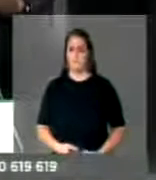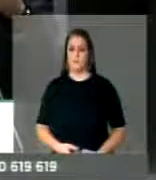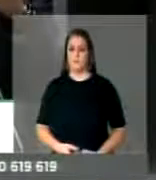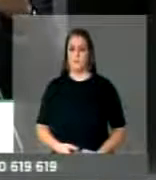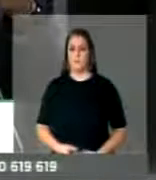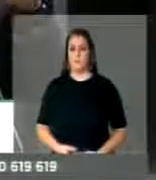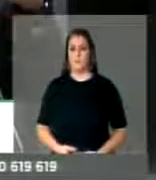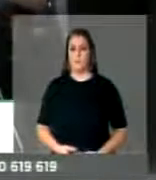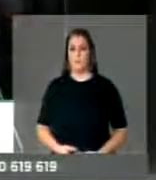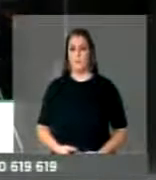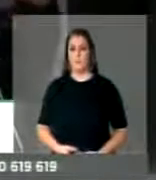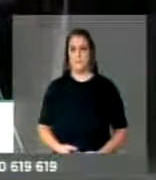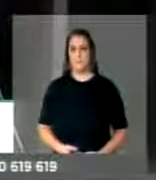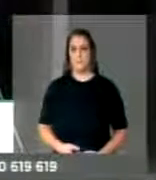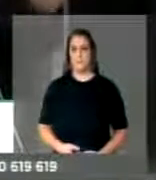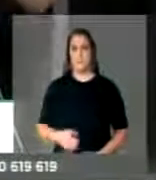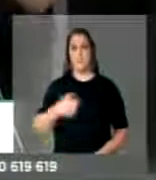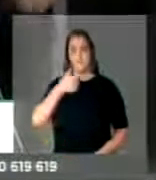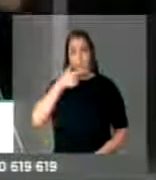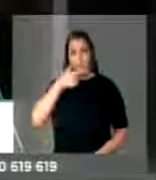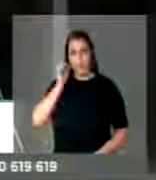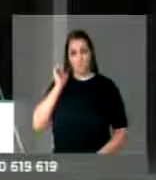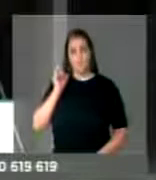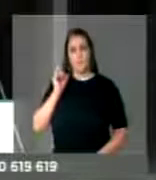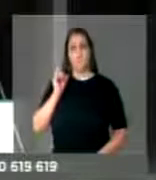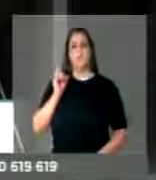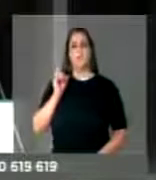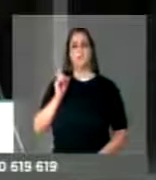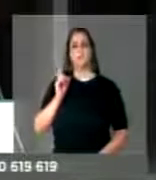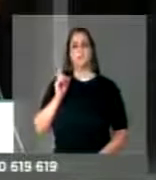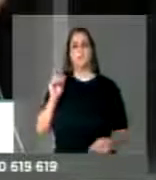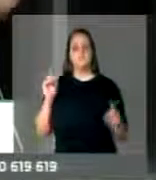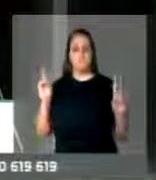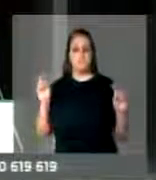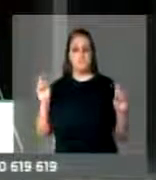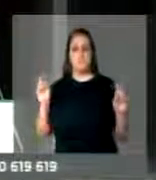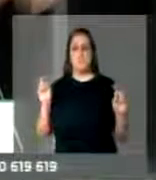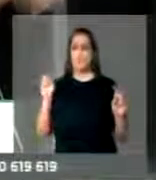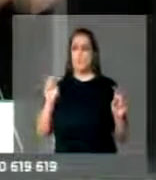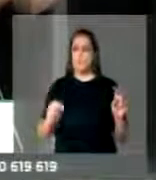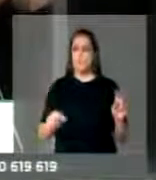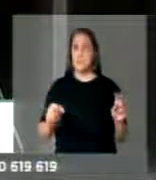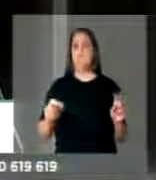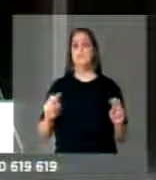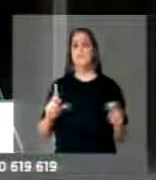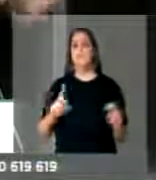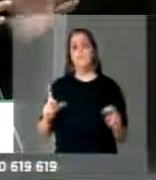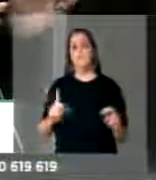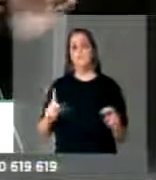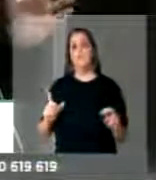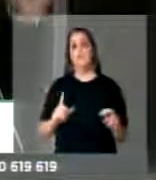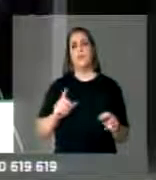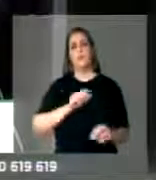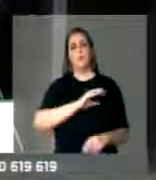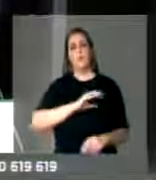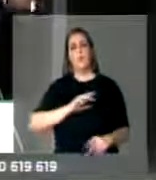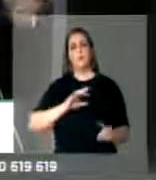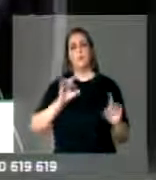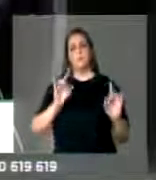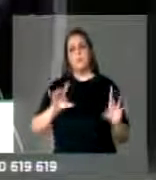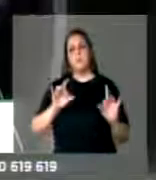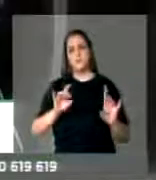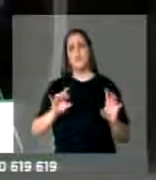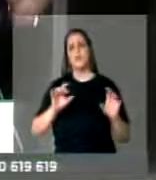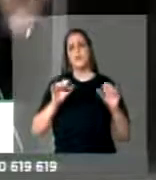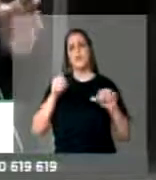foram ontem relativas a essas questões foram remetidas para uma comissão especial que está analisando